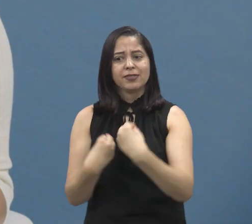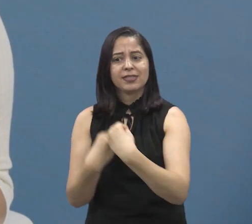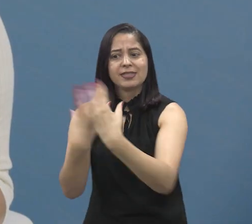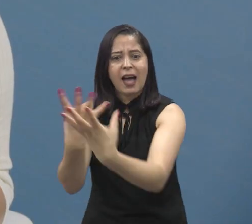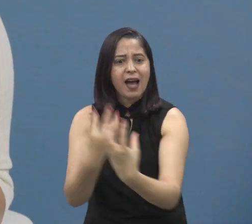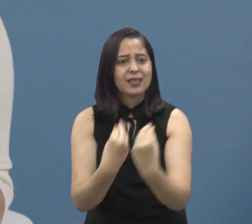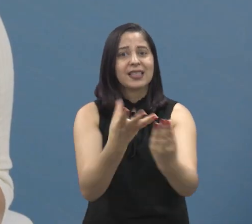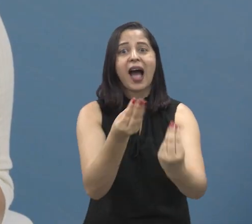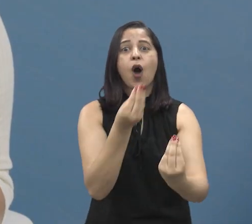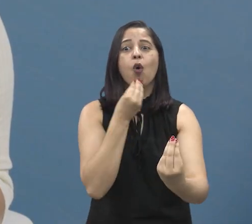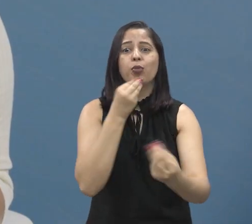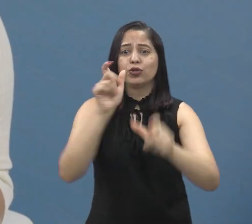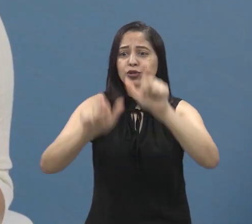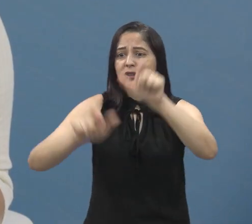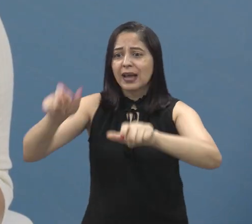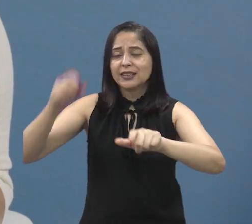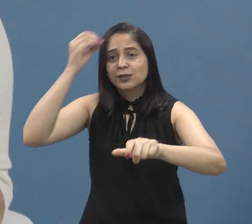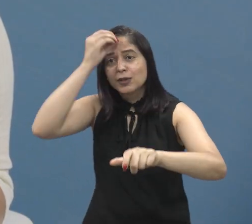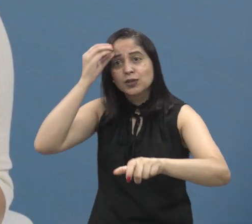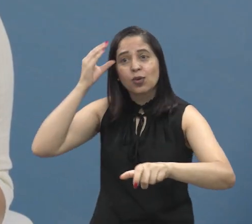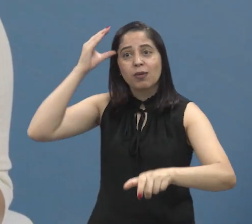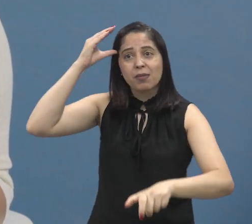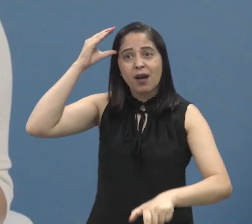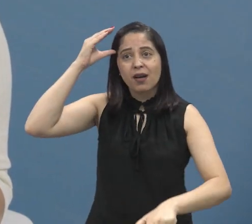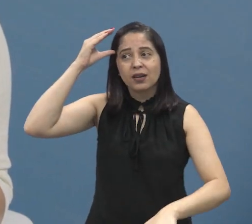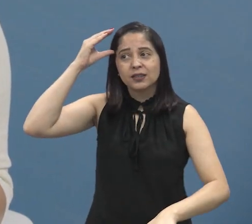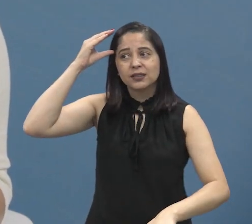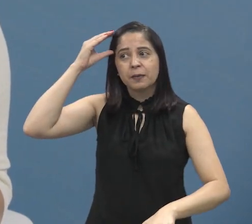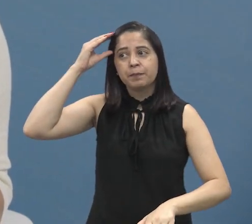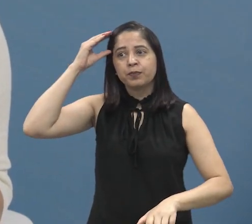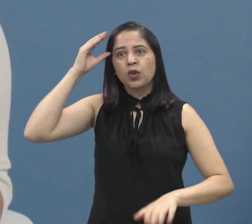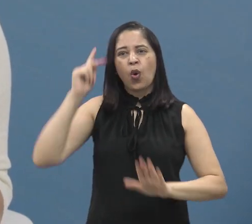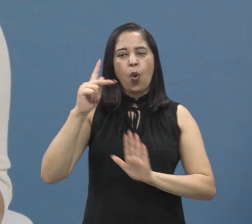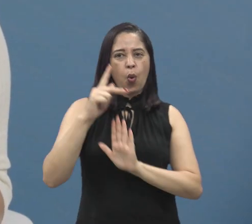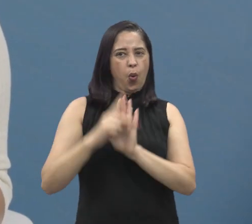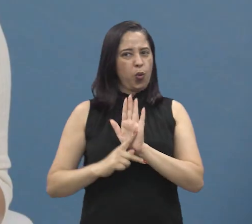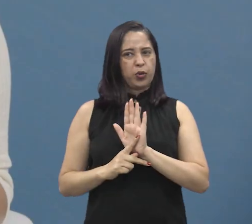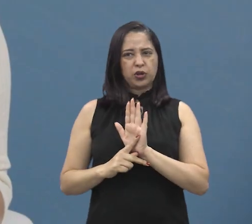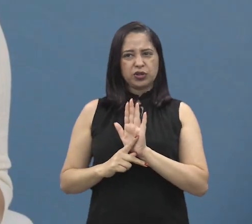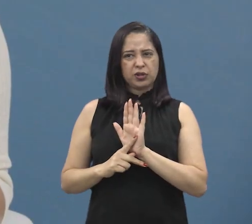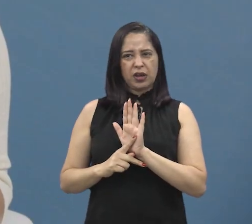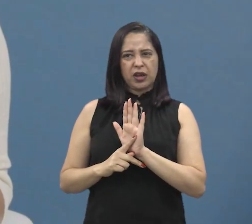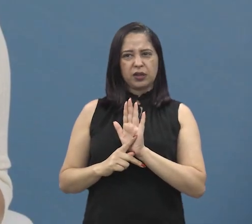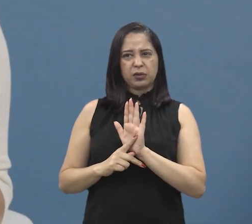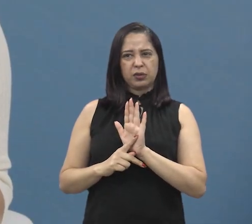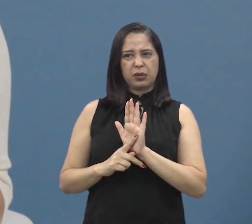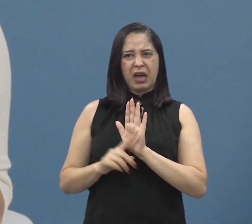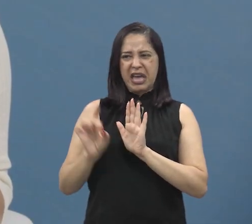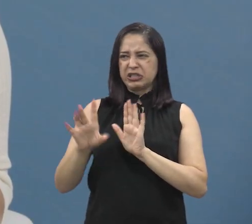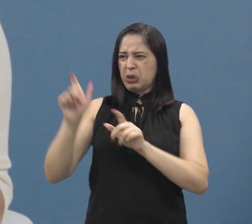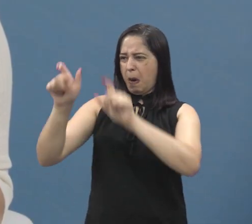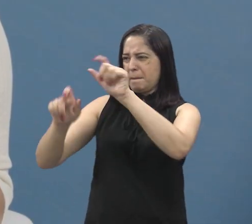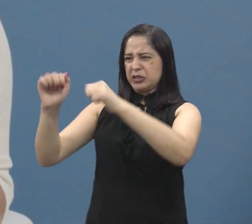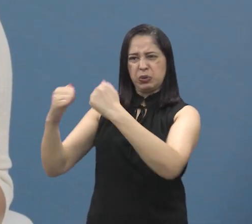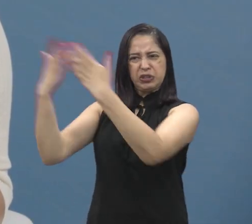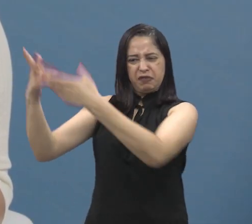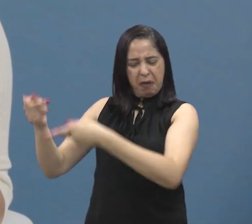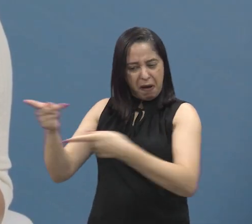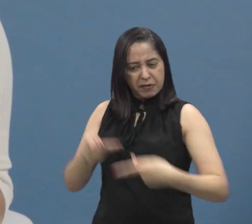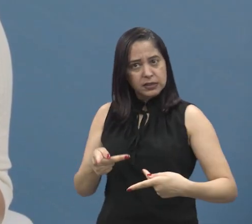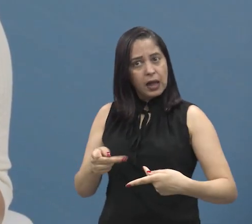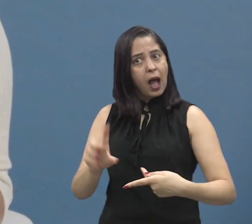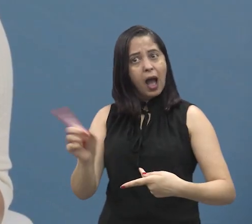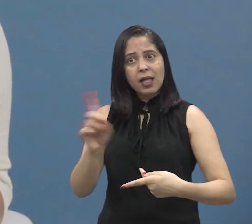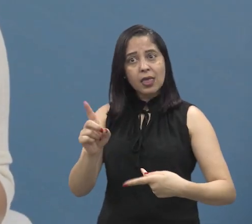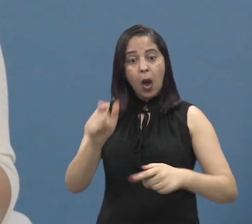população. E o City Tour, ele, como eu disse, ele não é apenas para o visitante, ele também é para o munícipe. E o